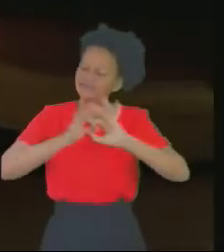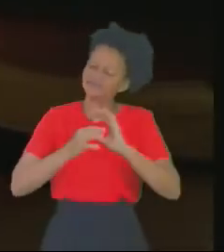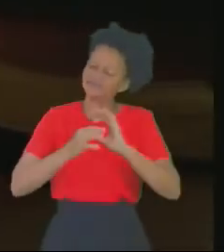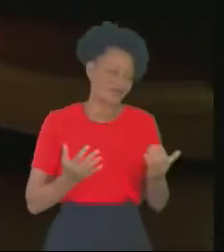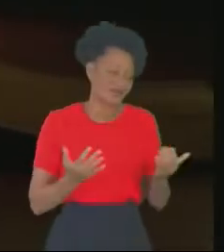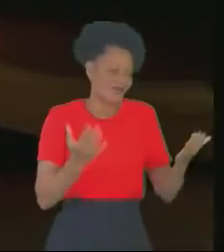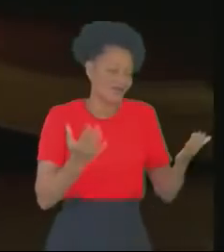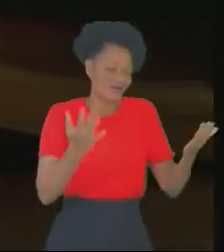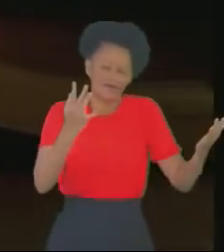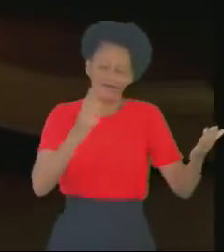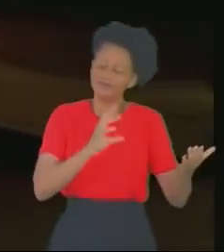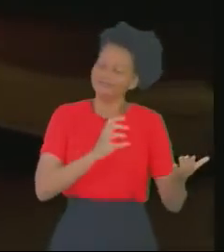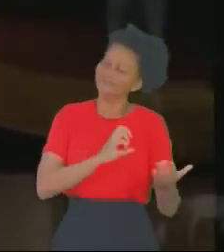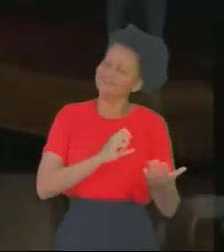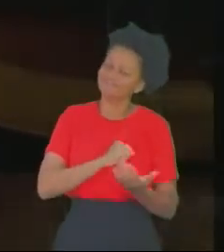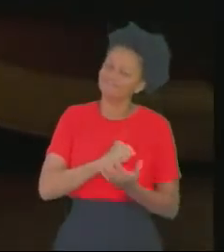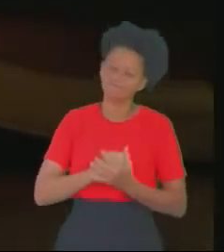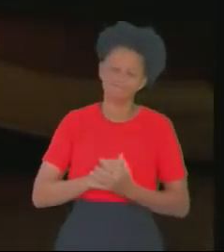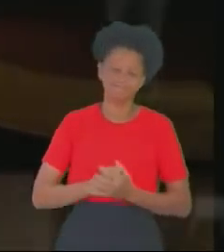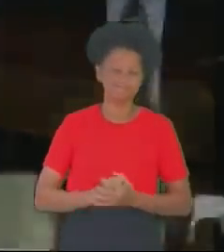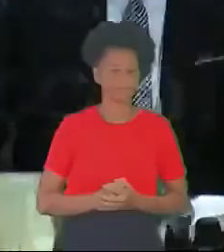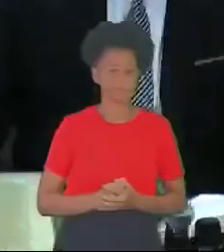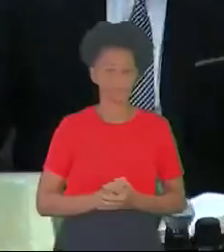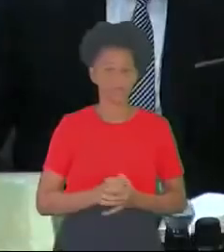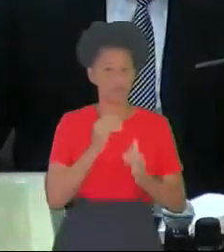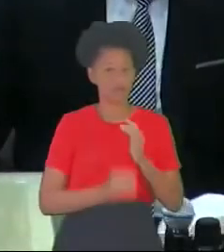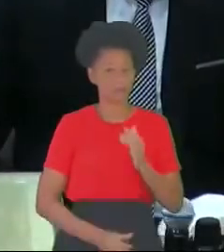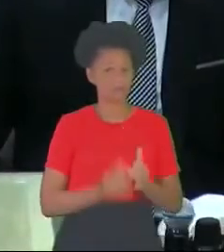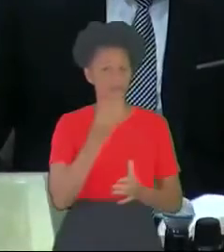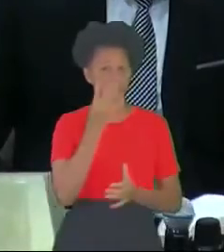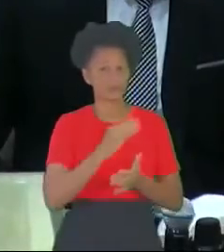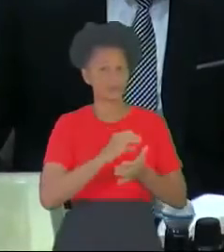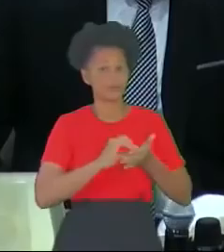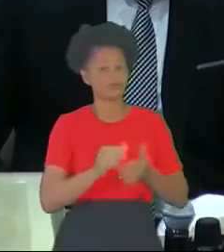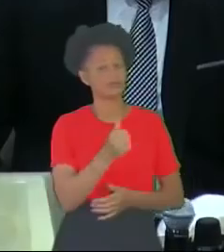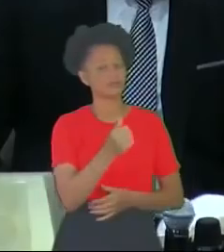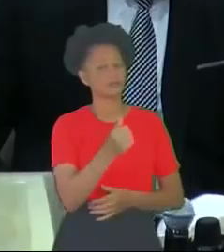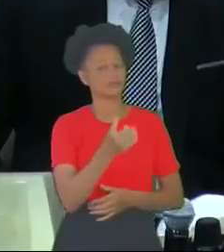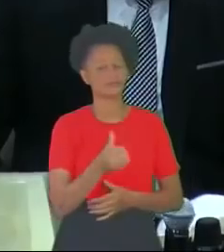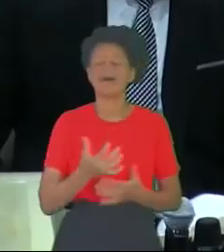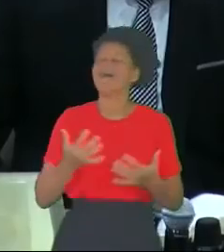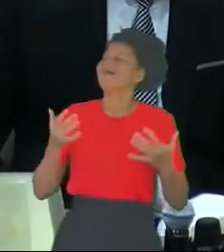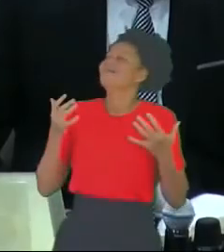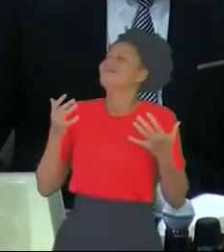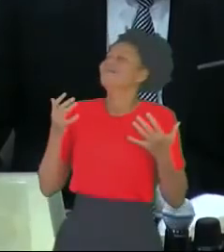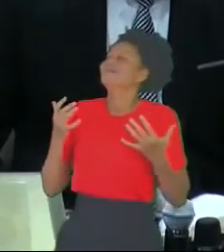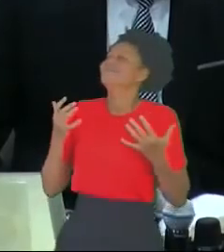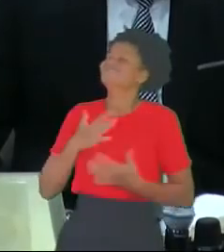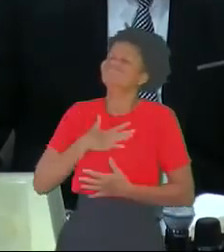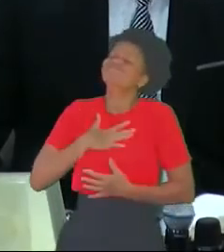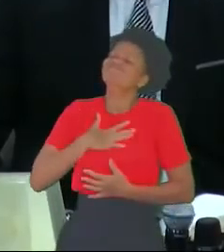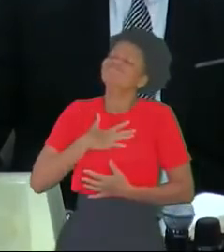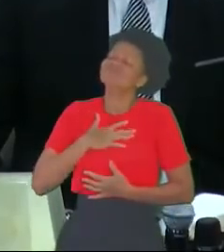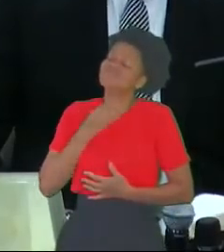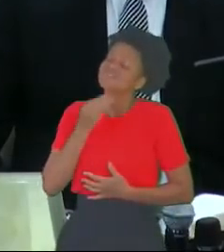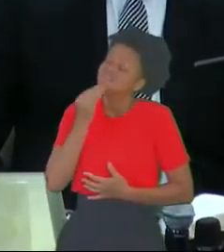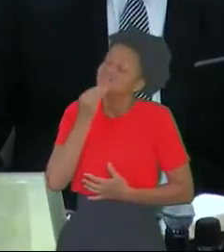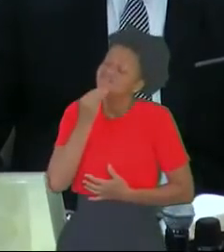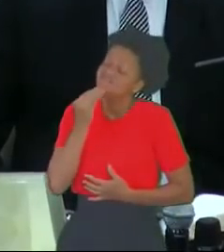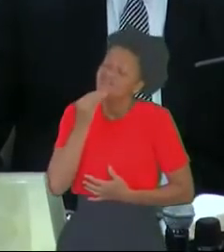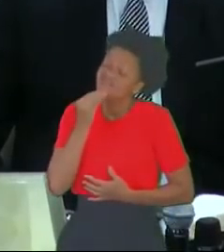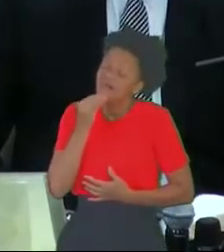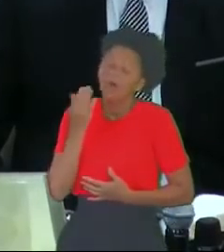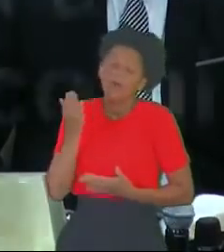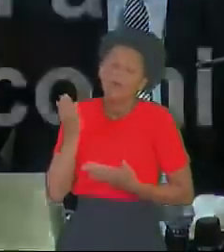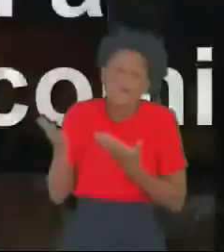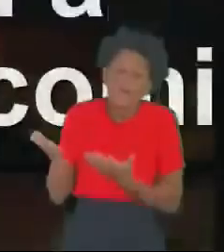amados. No capítulo 4:16, ela diz, ah, se meu amado viesse. No capítulo 5, versículo